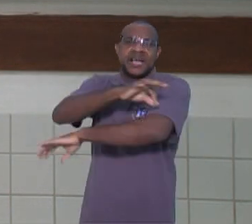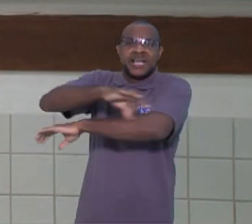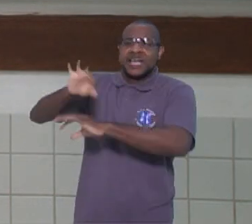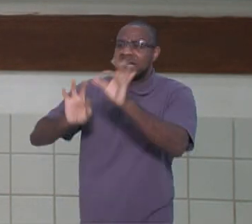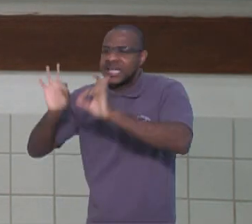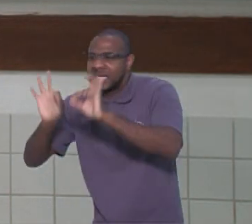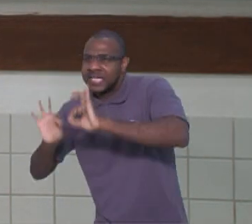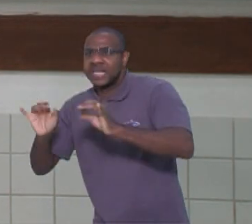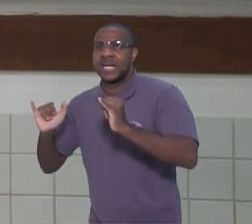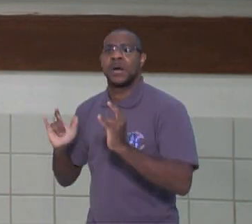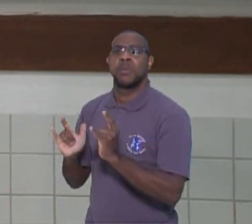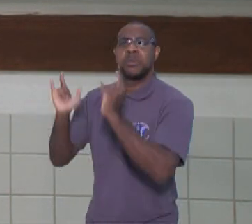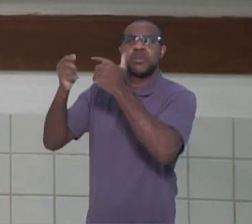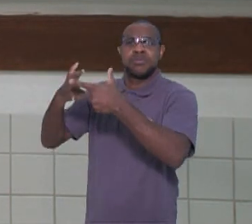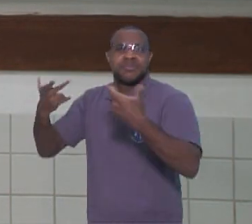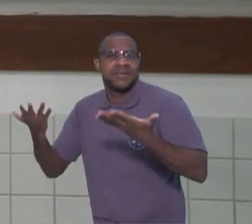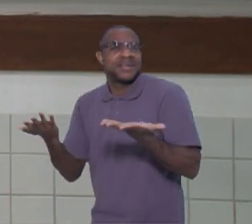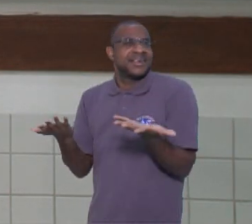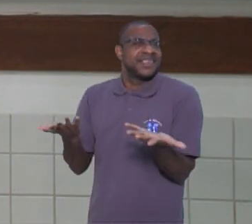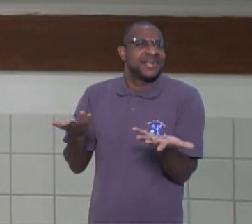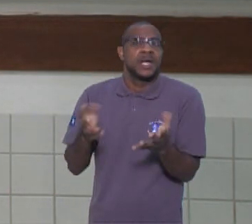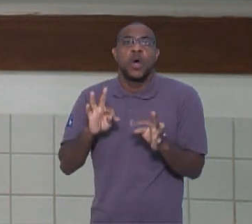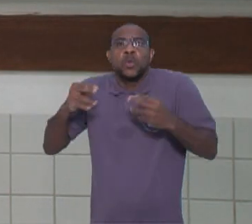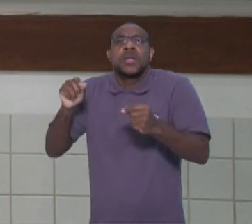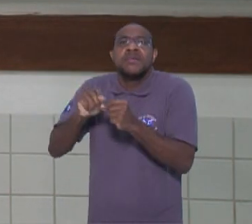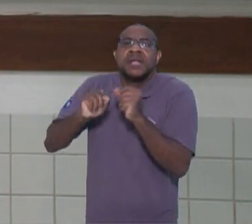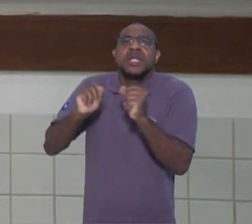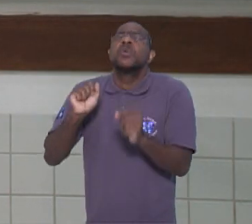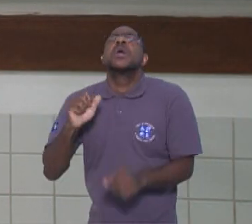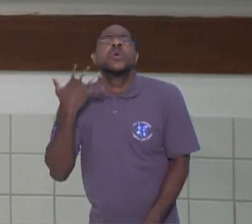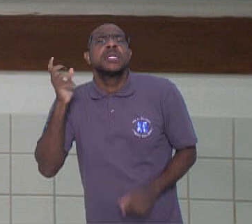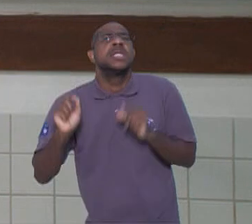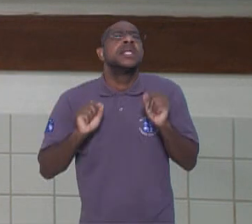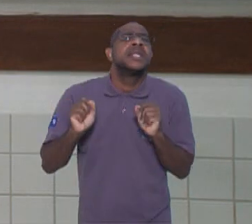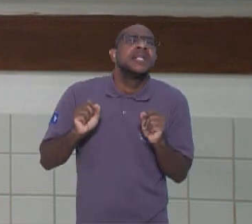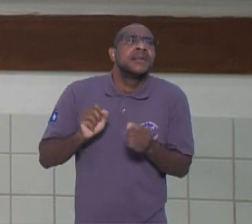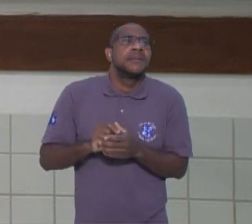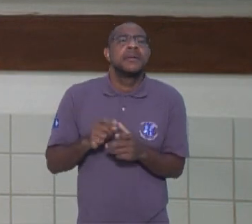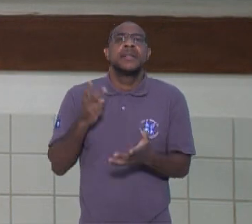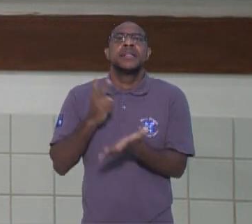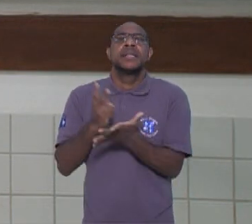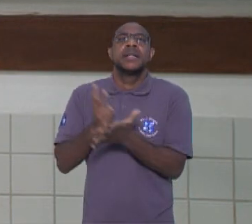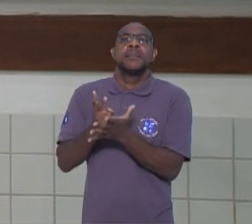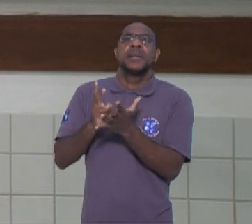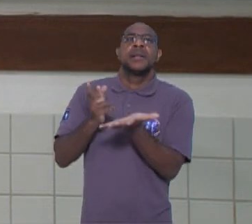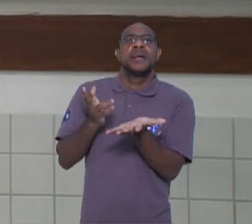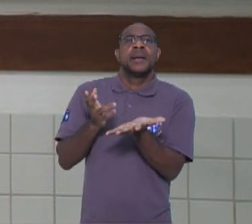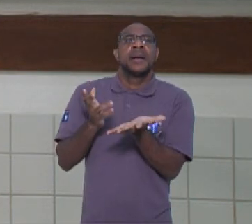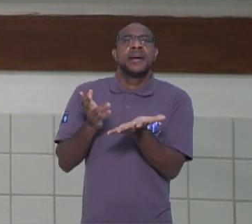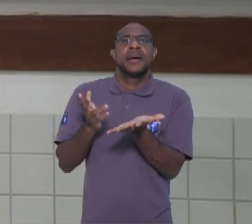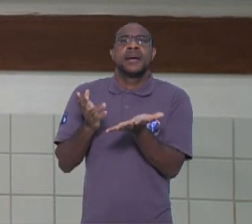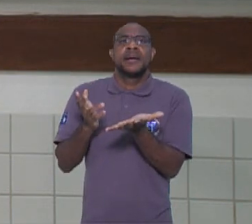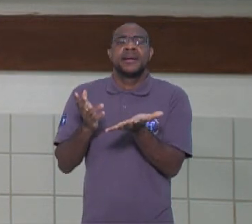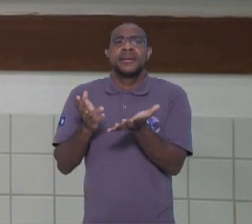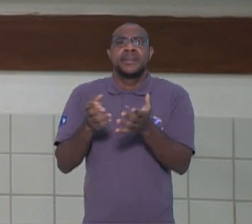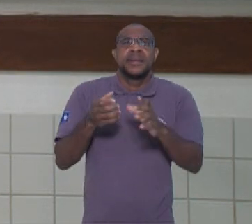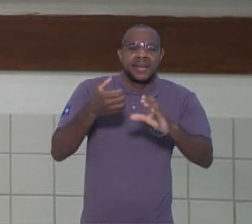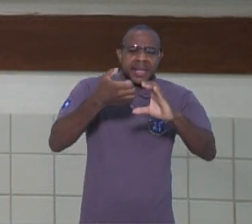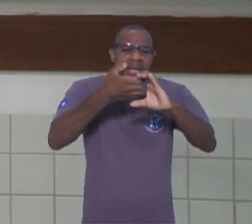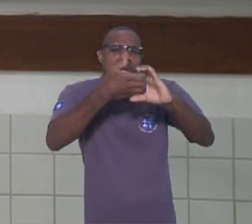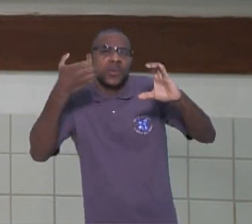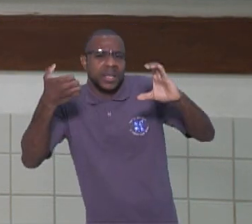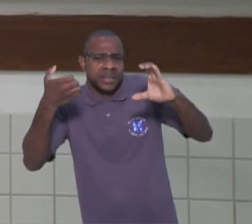Mas tudo que eles faziam, o que que acontecia? Sempre caía em uma determinada equação. Eles